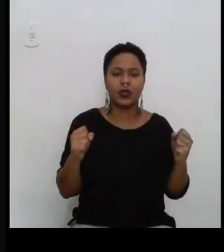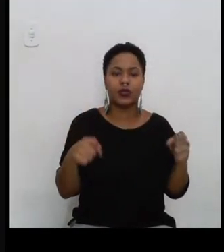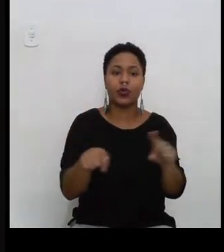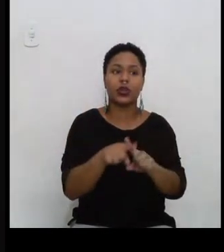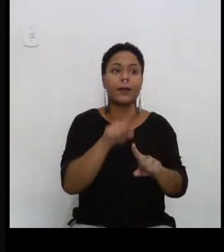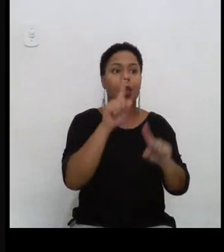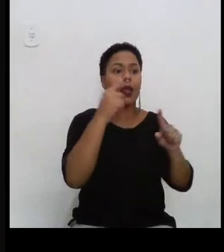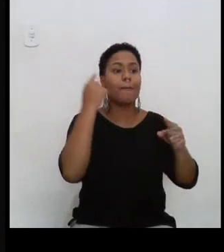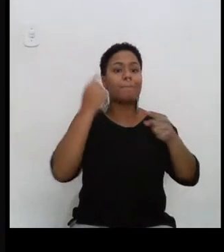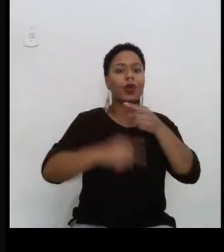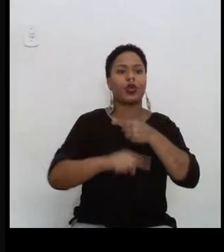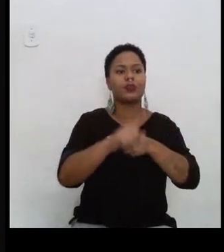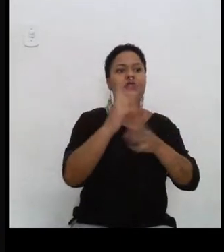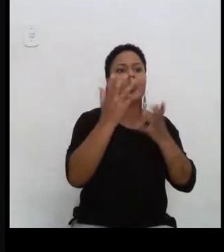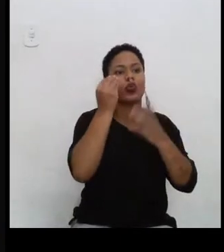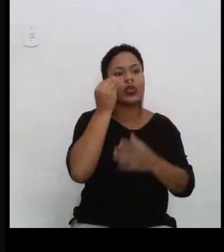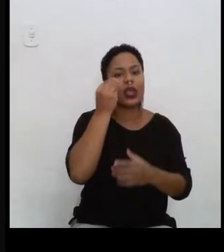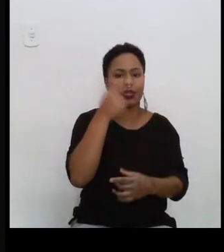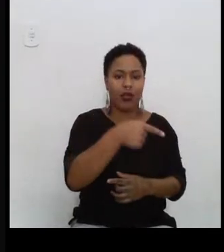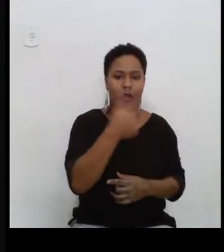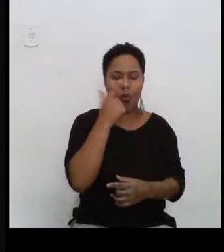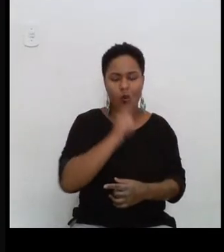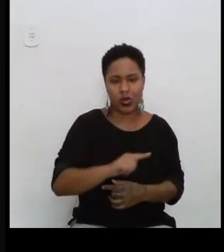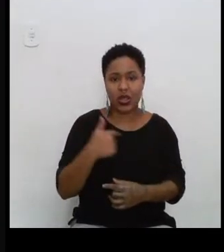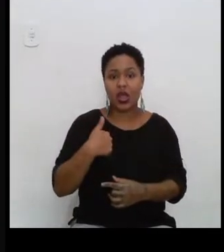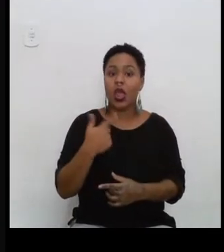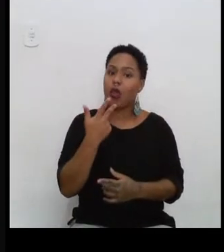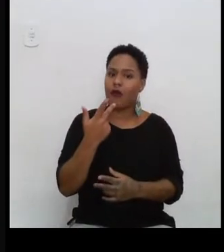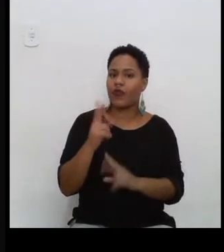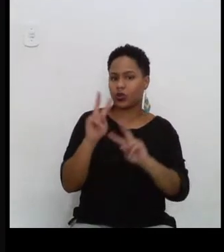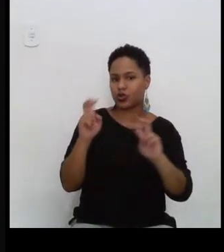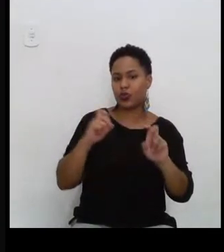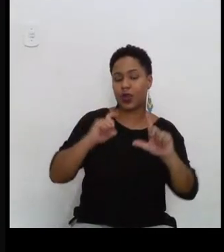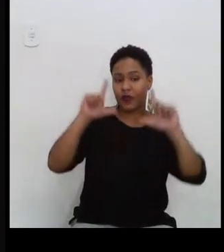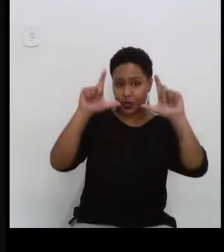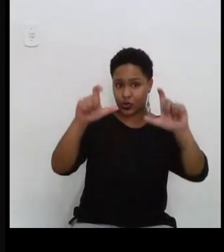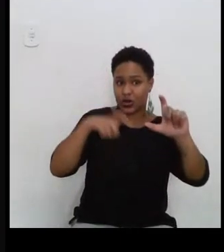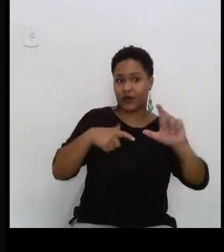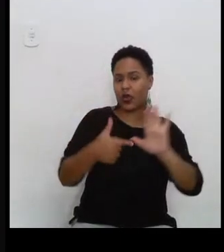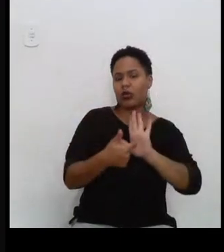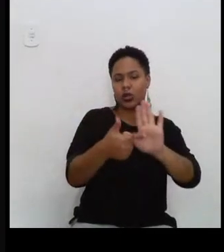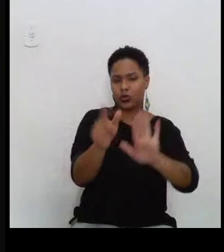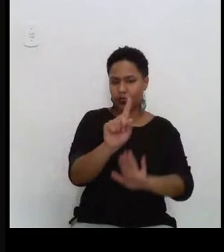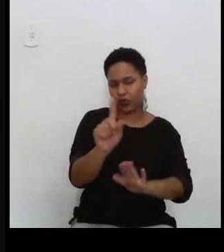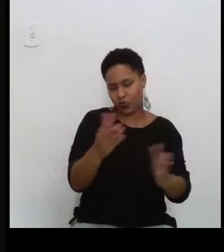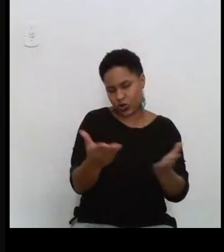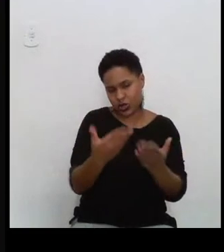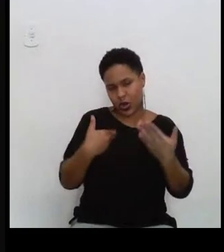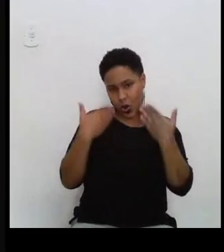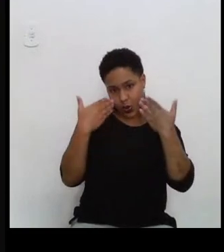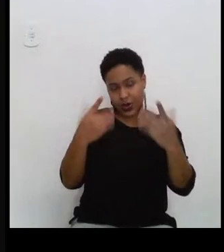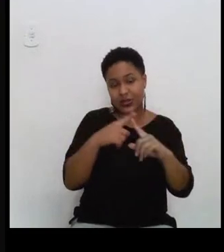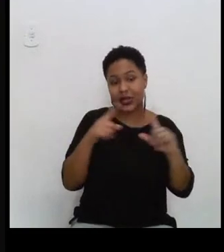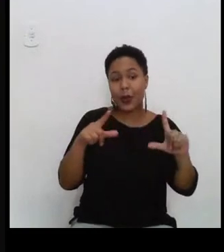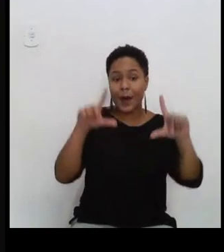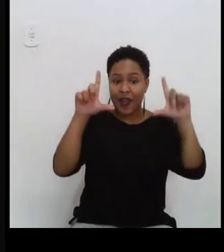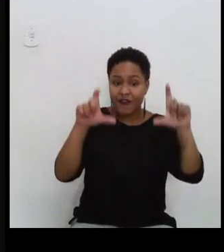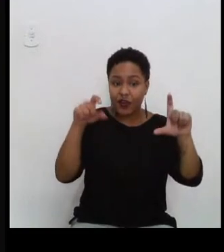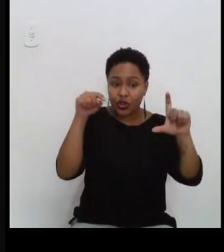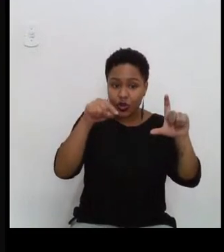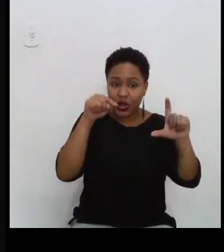a fotografia que ele está parecendo passeando na rua e aparece não hoje é mostrar não era fotografia que para